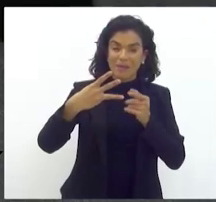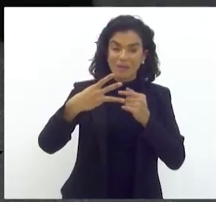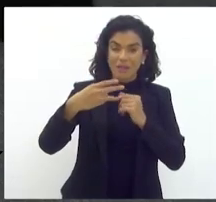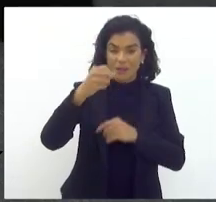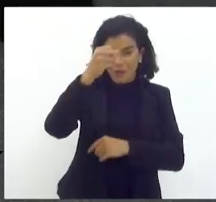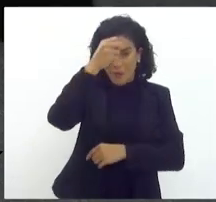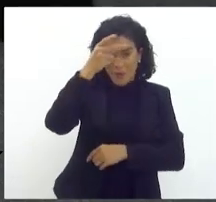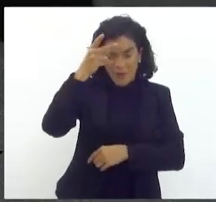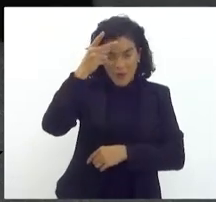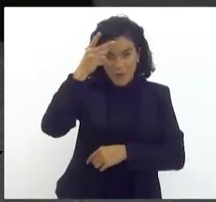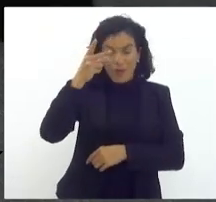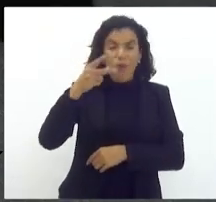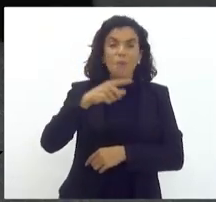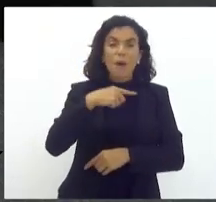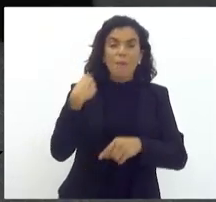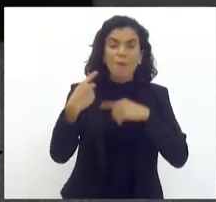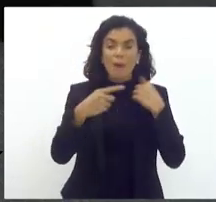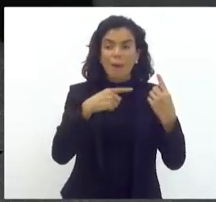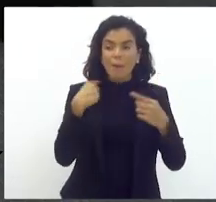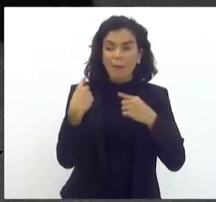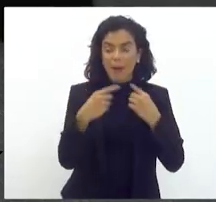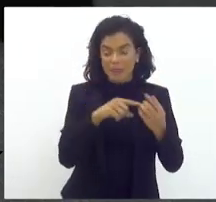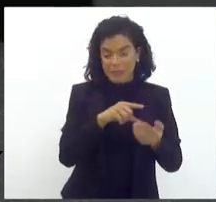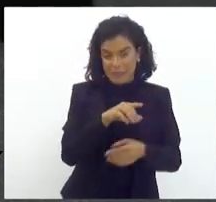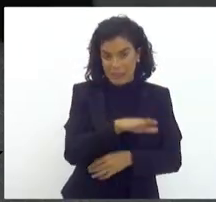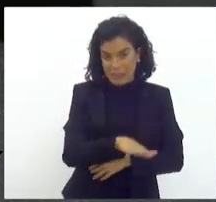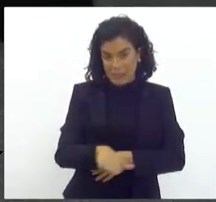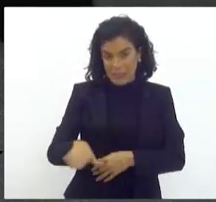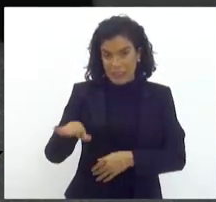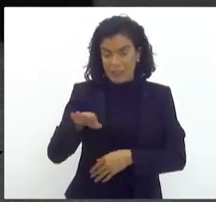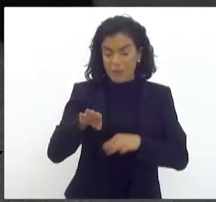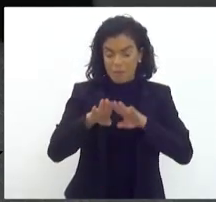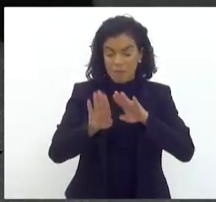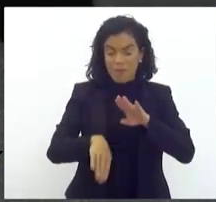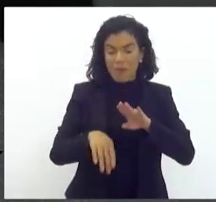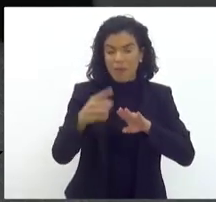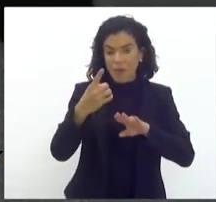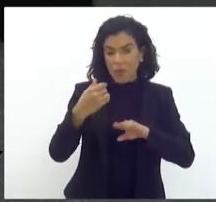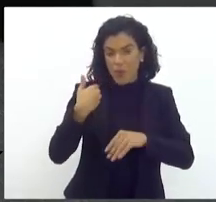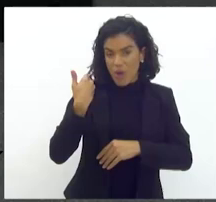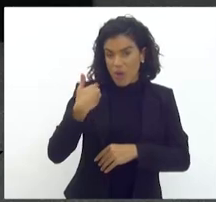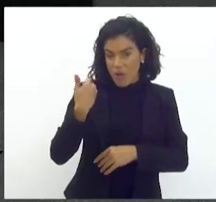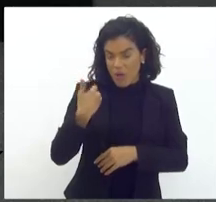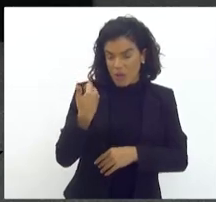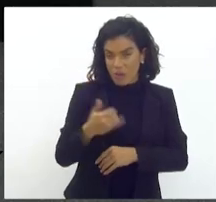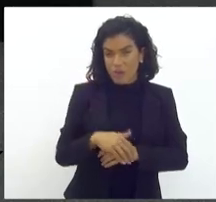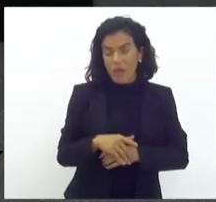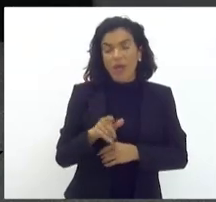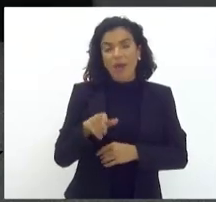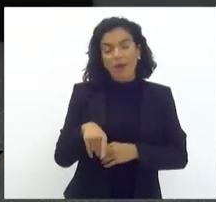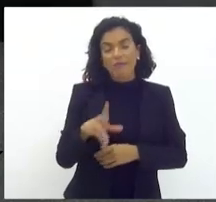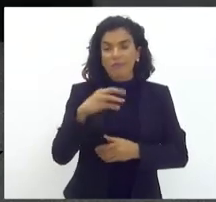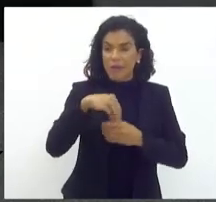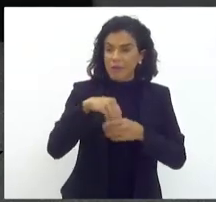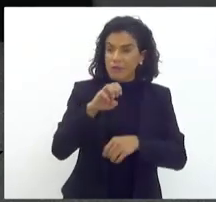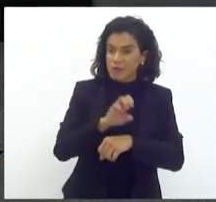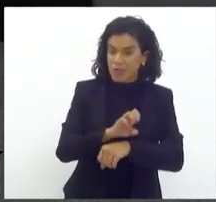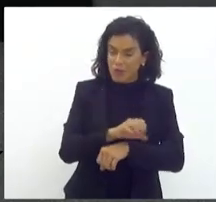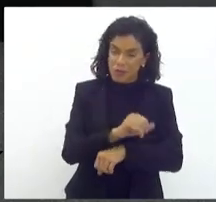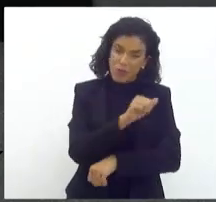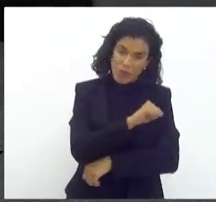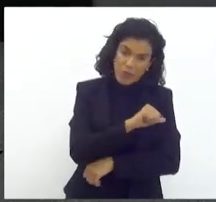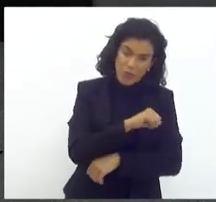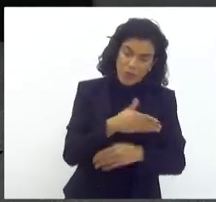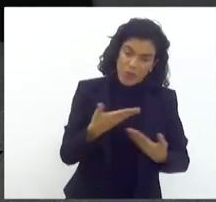em número de óbito de crianças com menos de um ano de idade considerado aqui o estado do Rio de Janeiro então